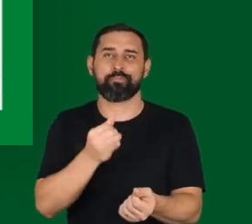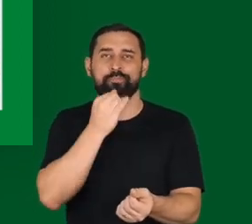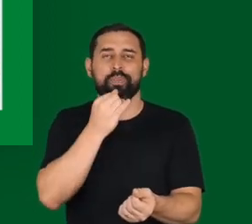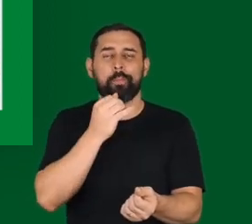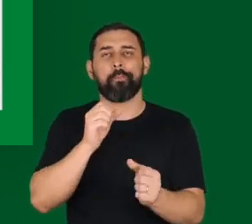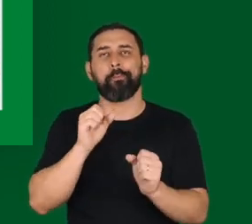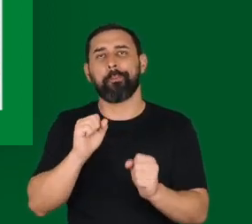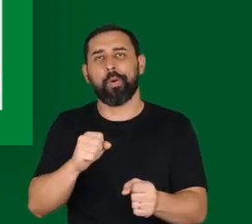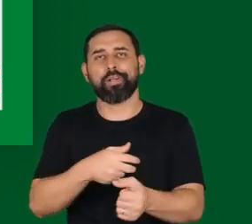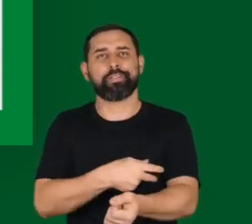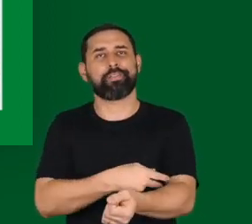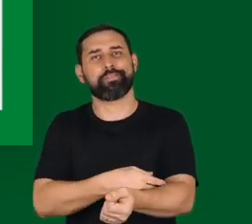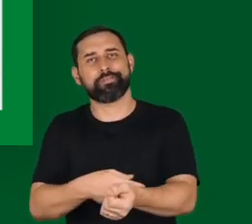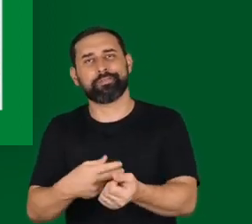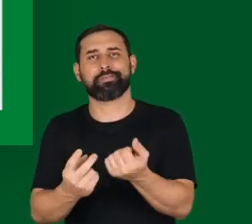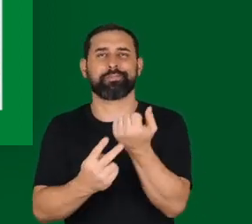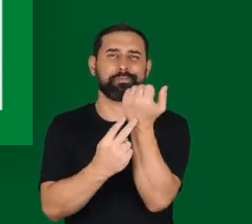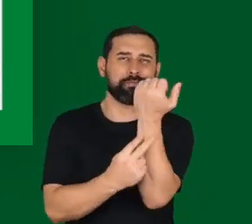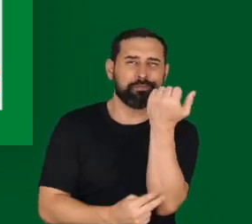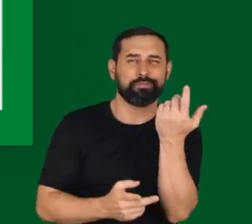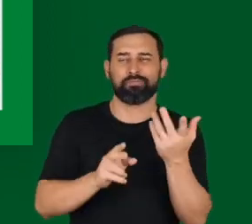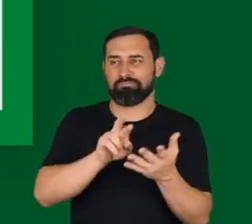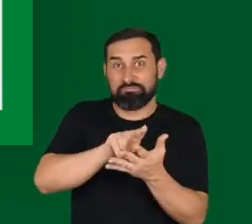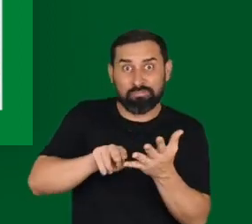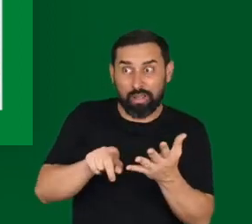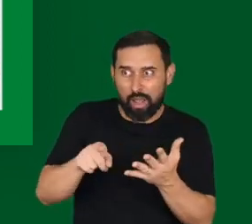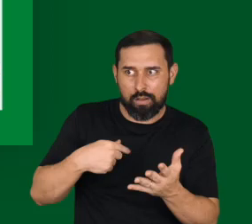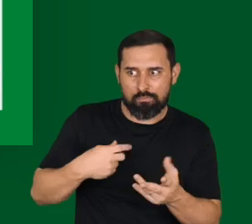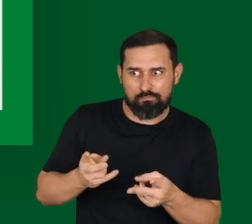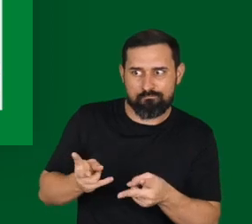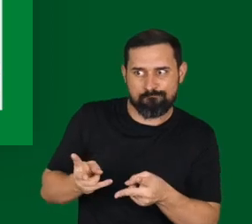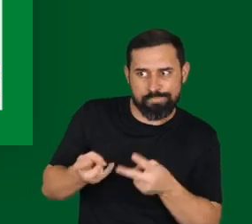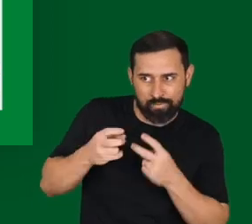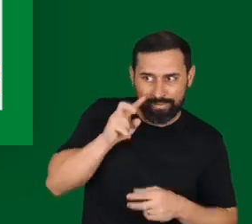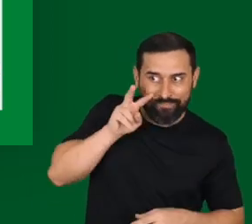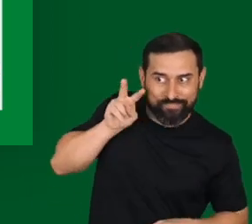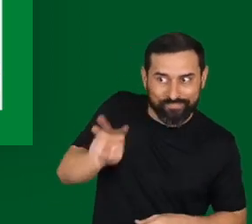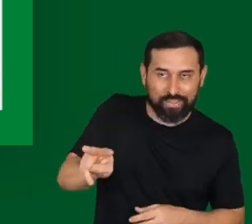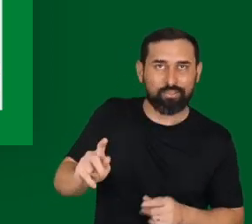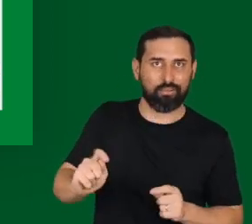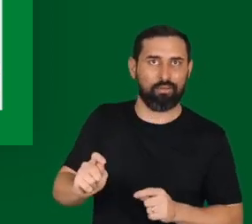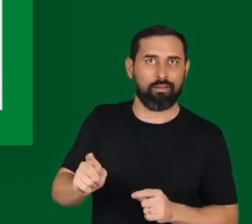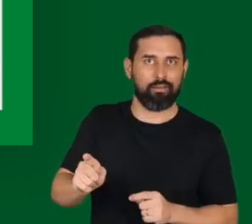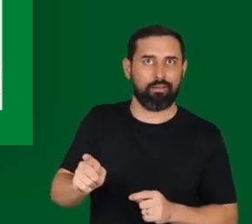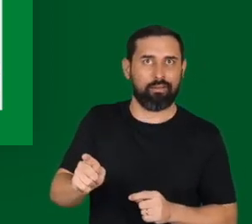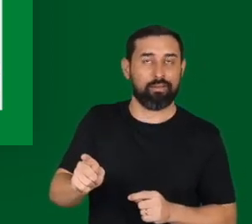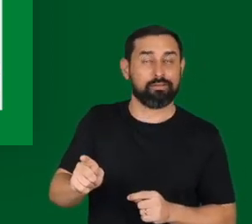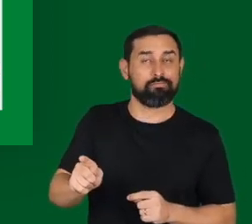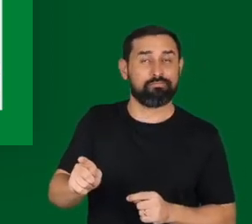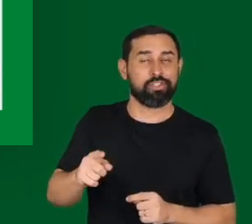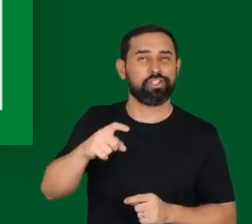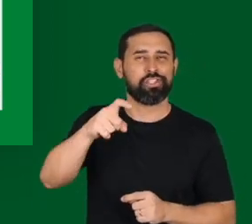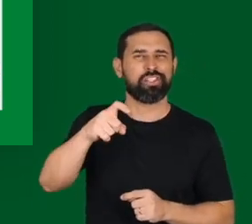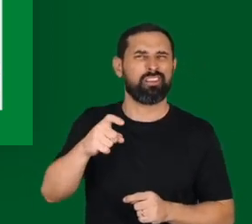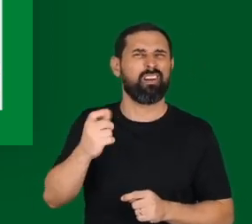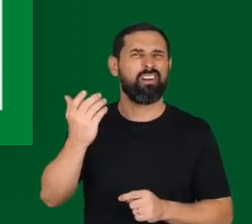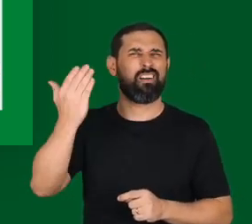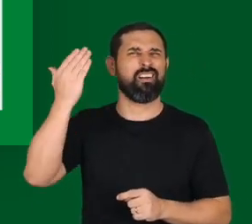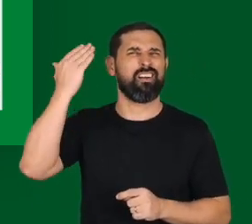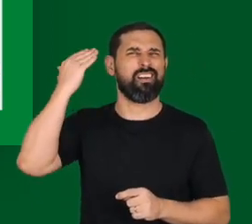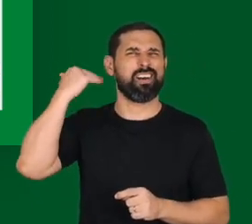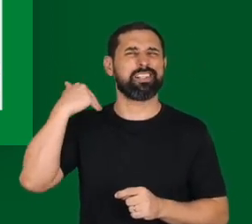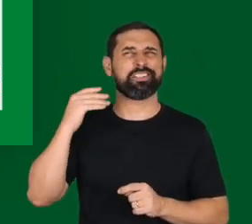exsanguinante. Então, tanto de artérias quanto de veias, é um sangramento que vai chamar a sua atenção. Esse X, ele já